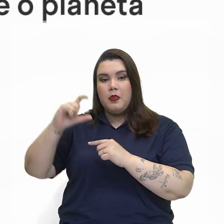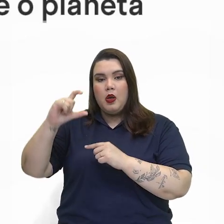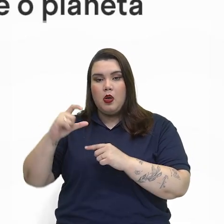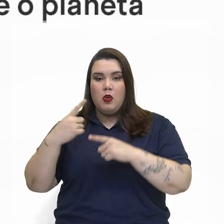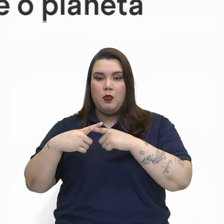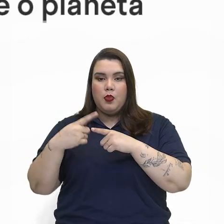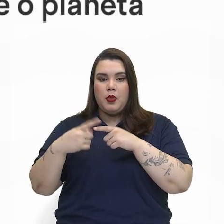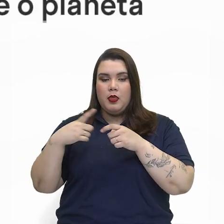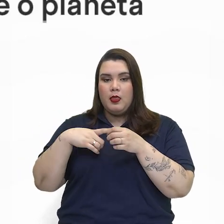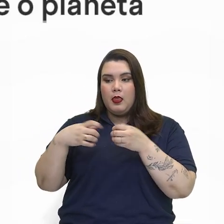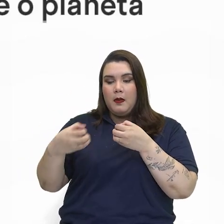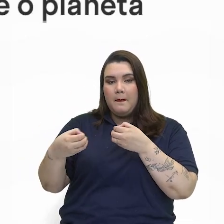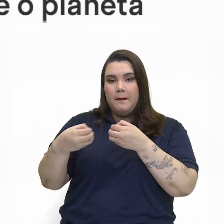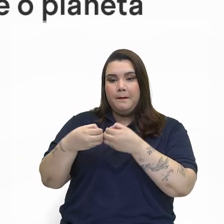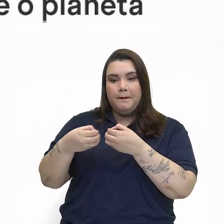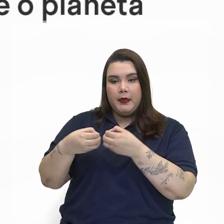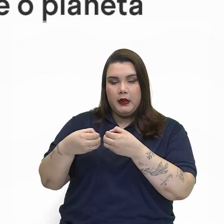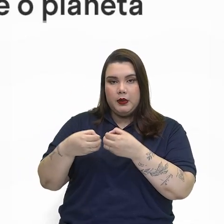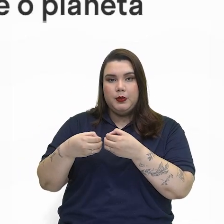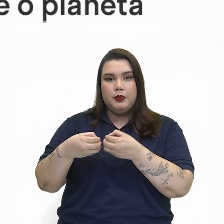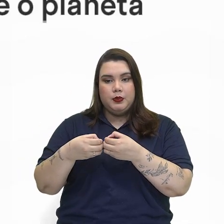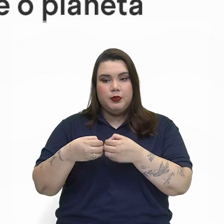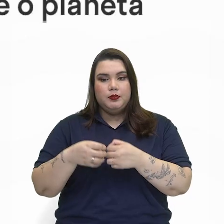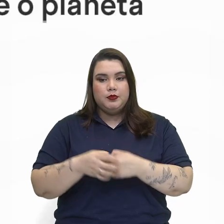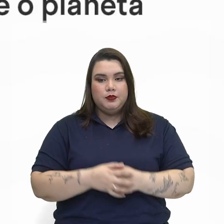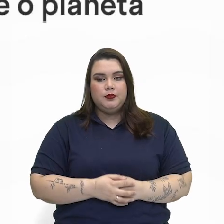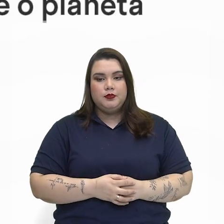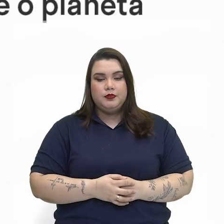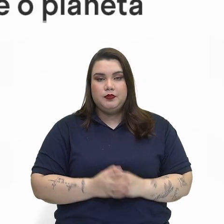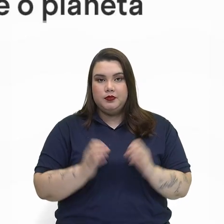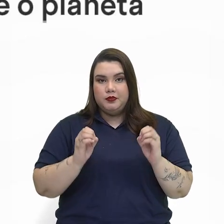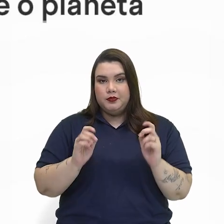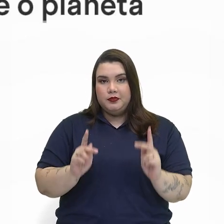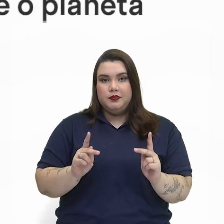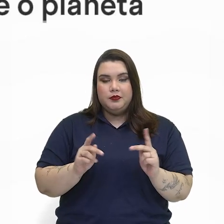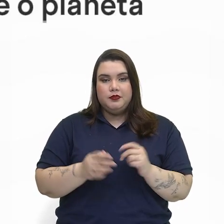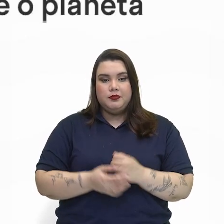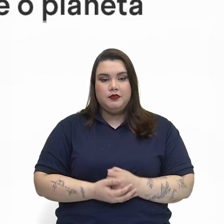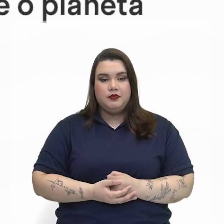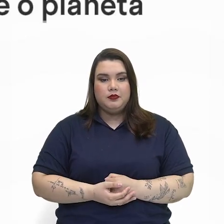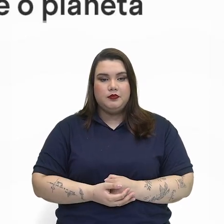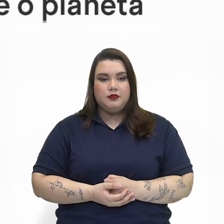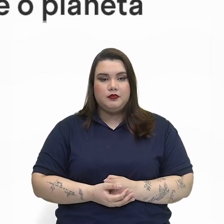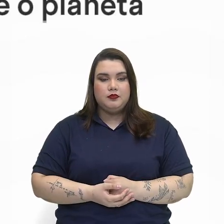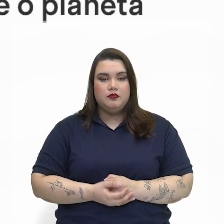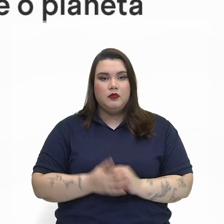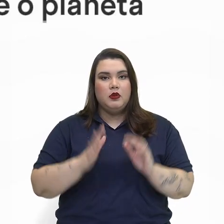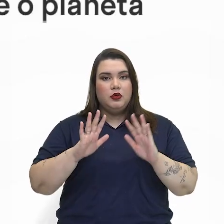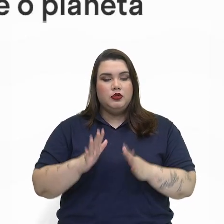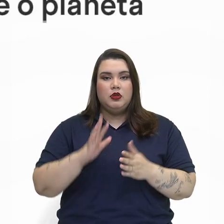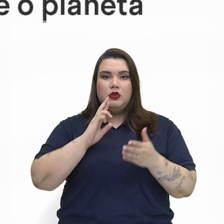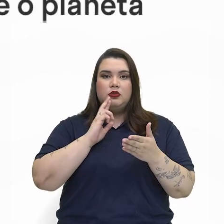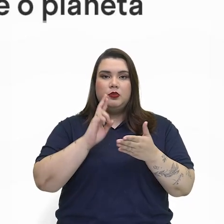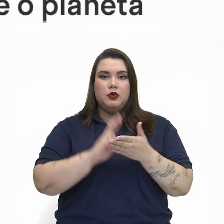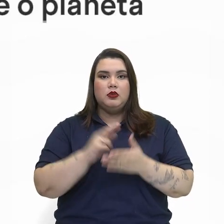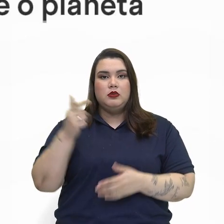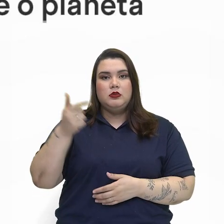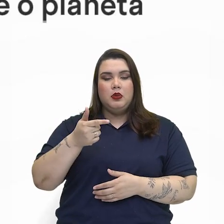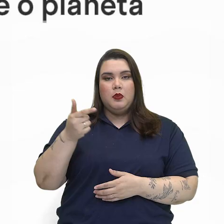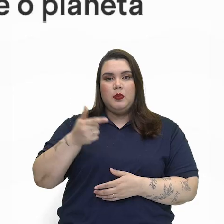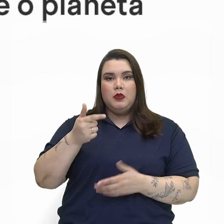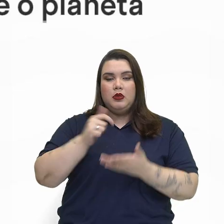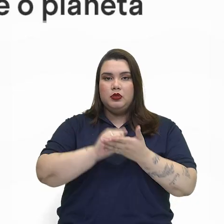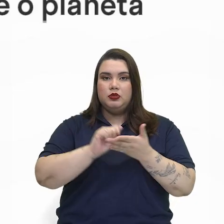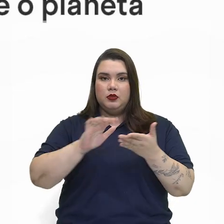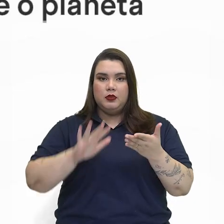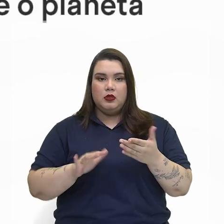estrela e o planeta estão mais próximos. Ok? Então, resolvemos aí a segunda questão para